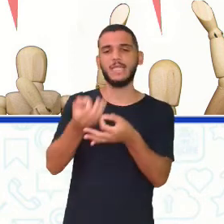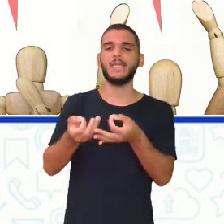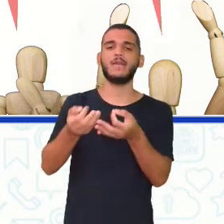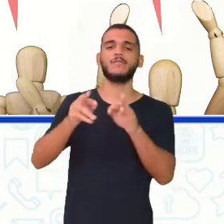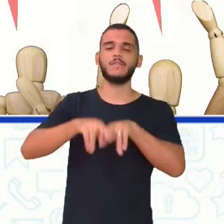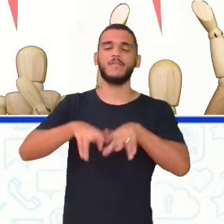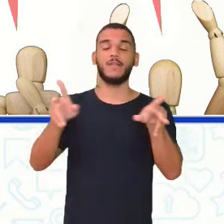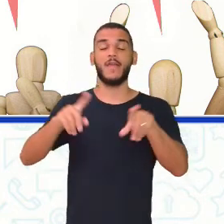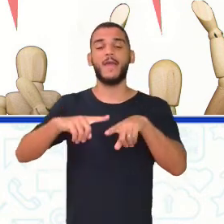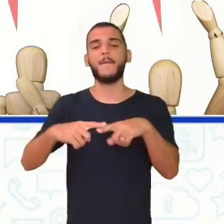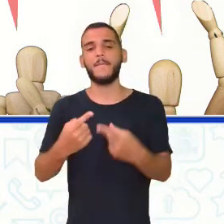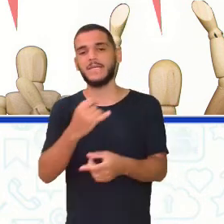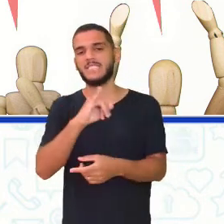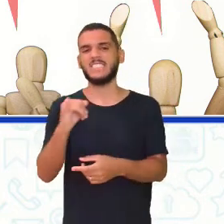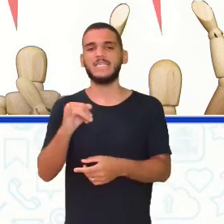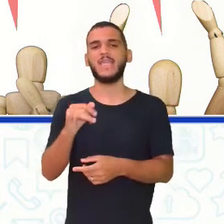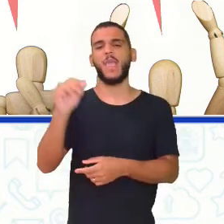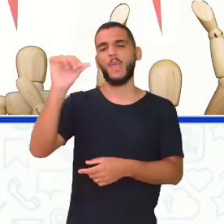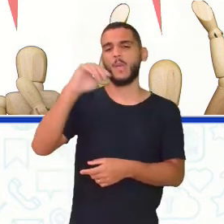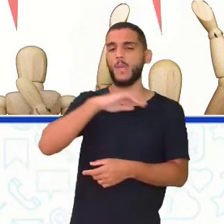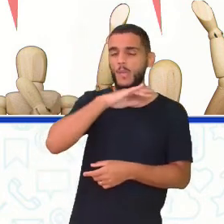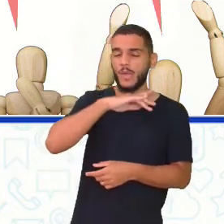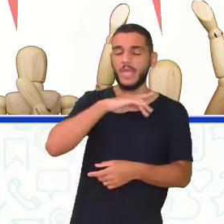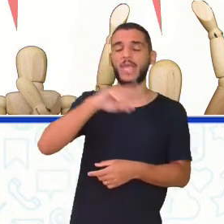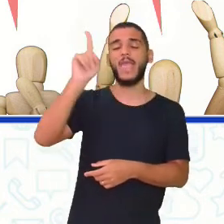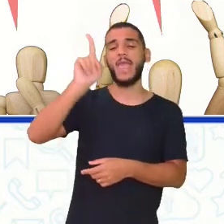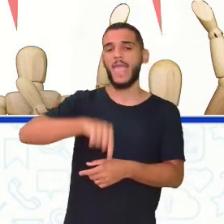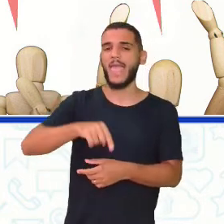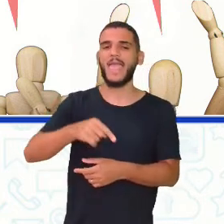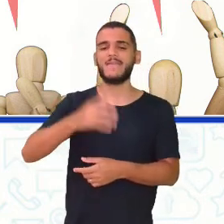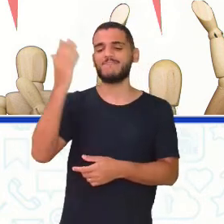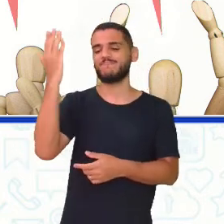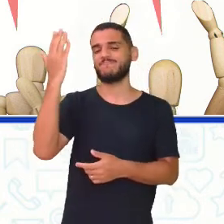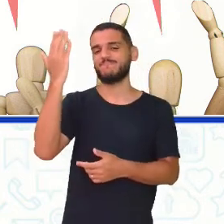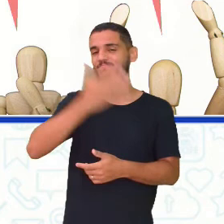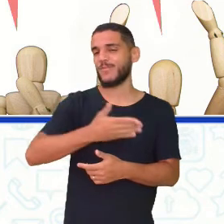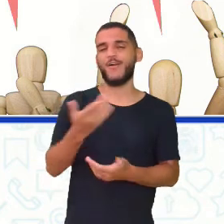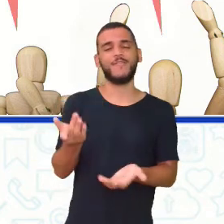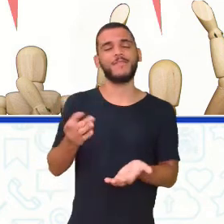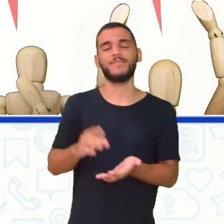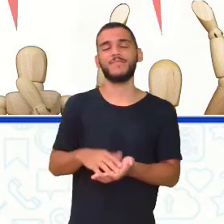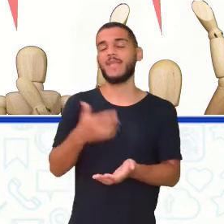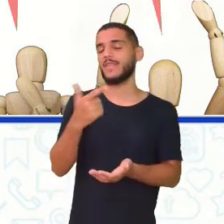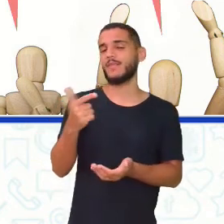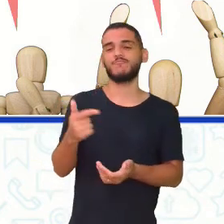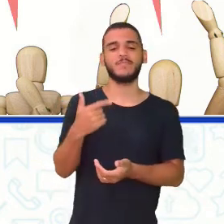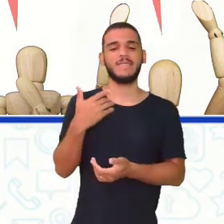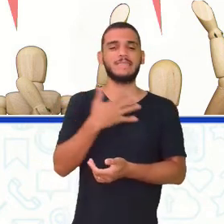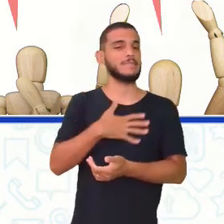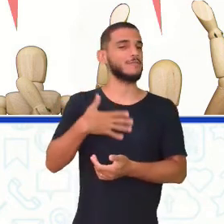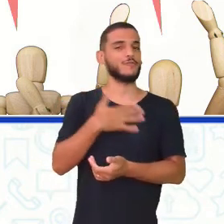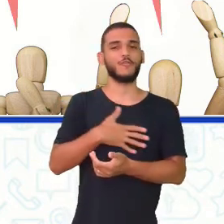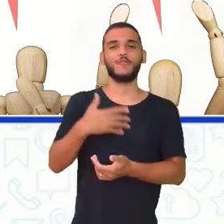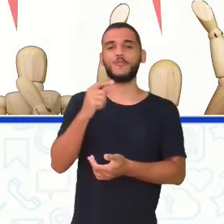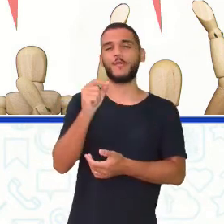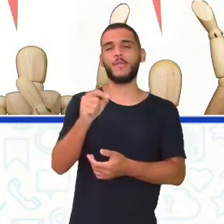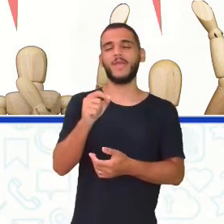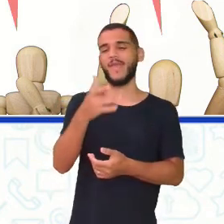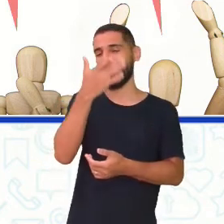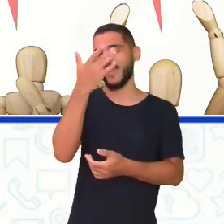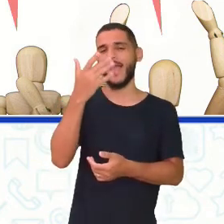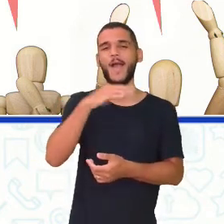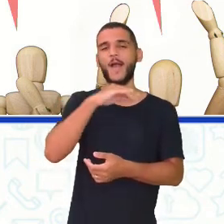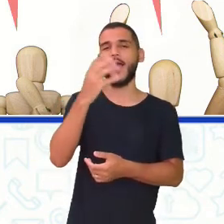estragada, isso é um fato. E não há gosto aqui que salve uma comida estragada. É um fato, ela não está boa para